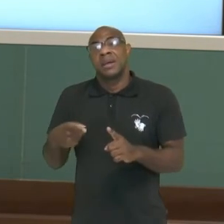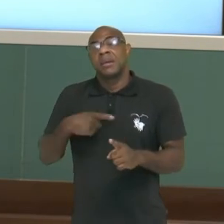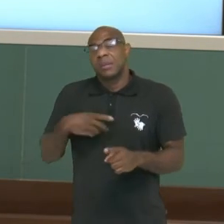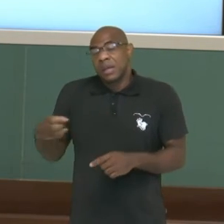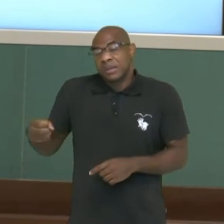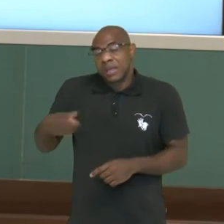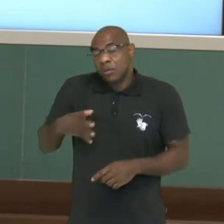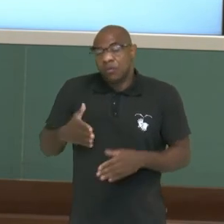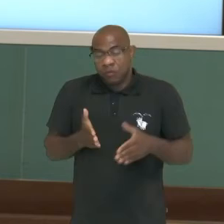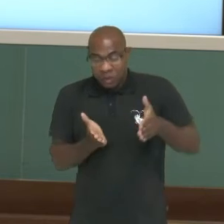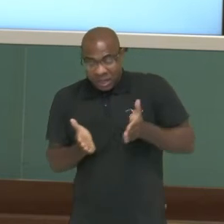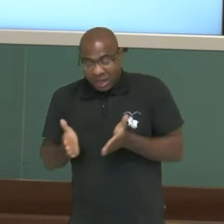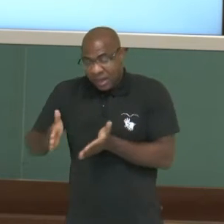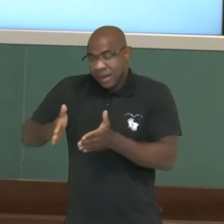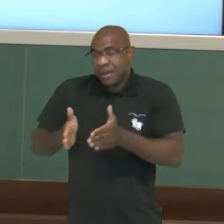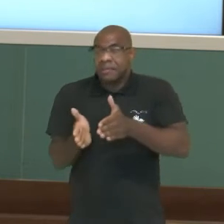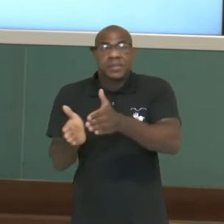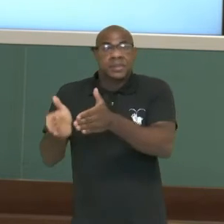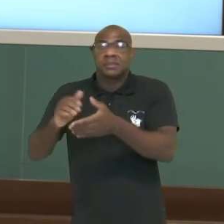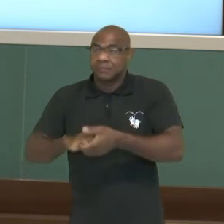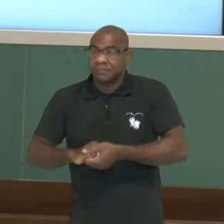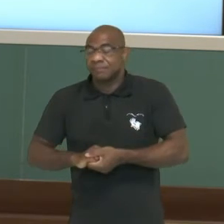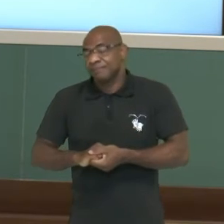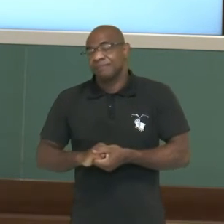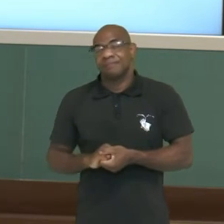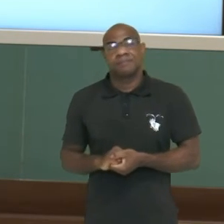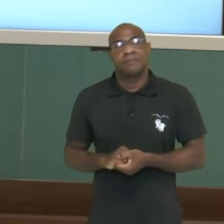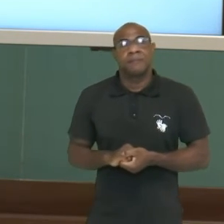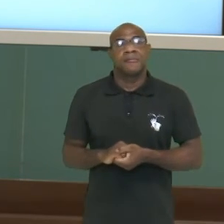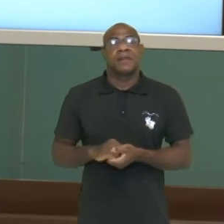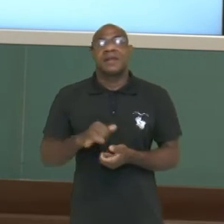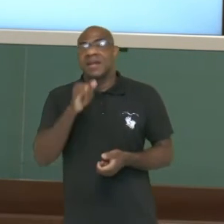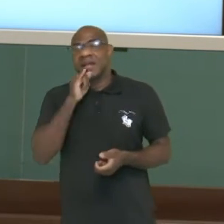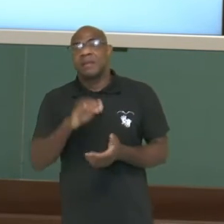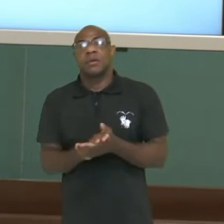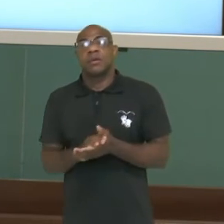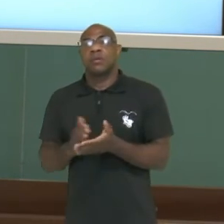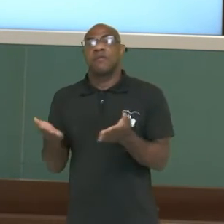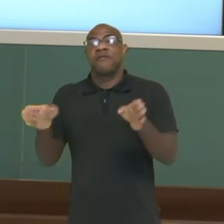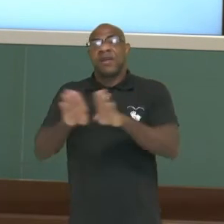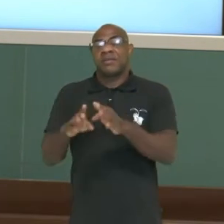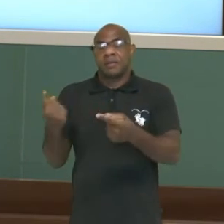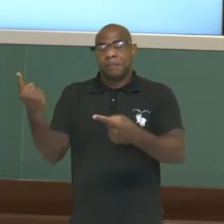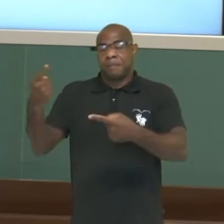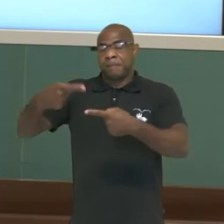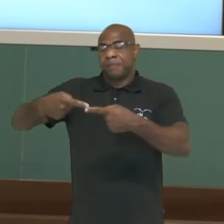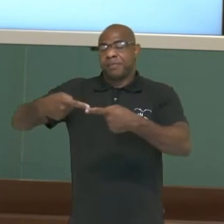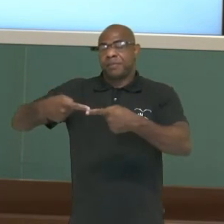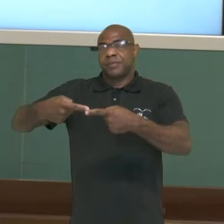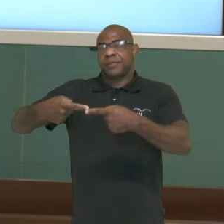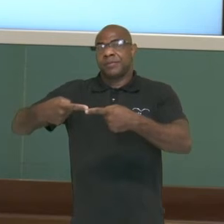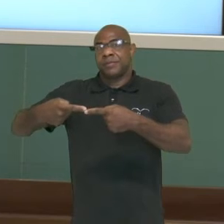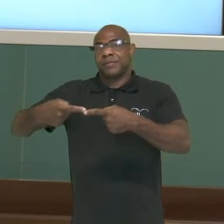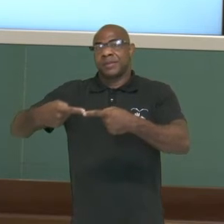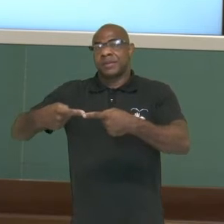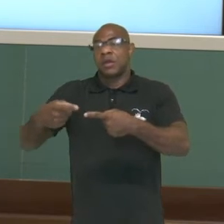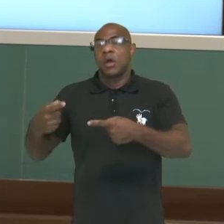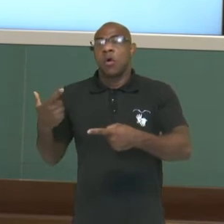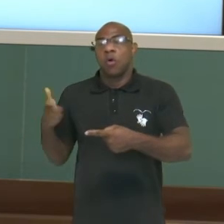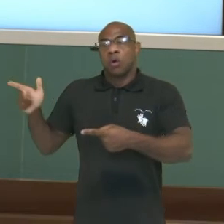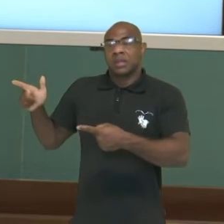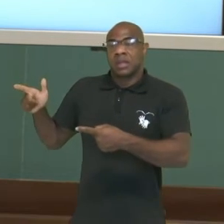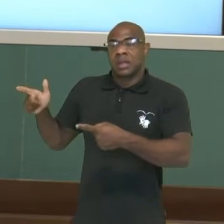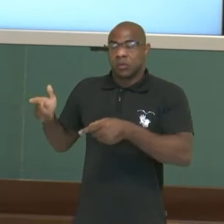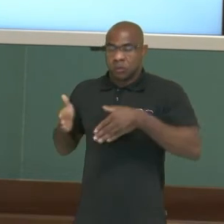quando fecha-se algum canal, ou então quando o pedágio é muito caro, então quando a rota é muito mais longa,